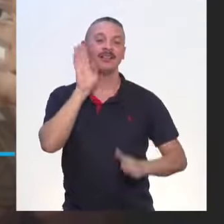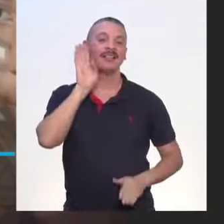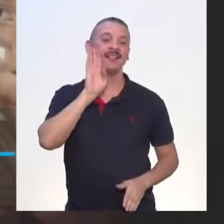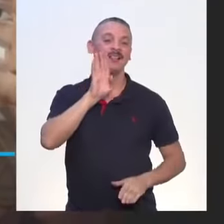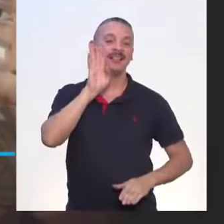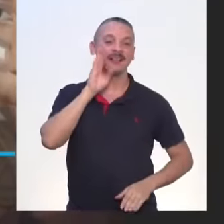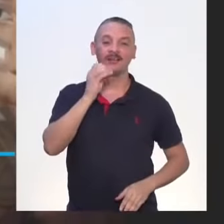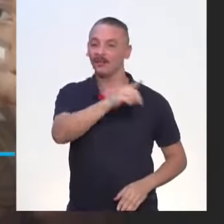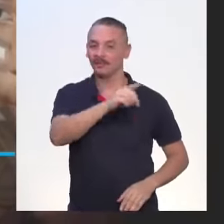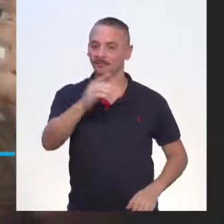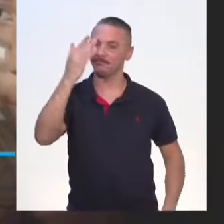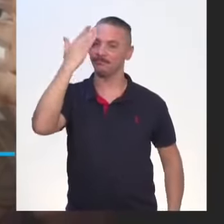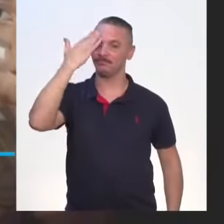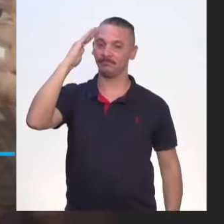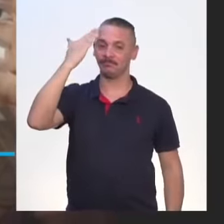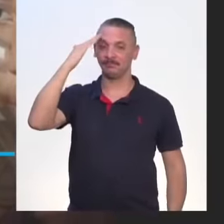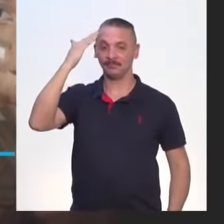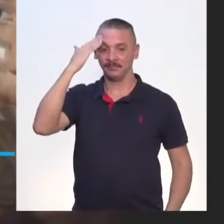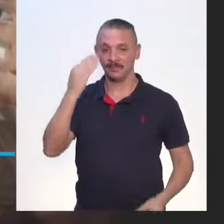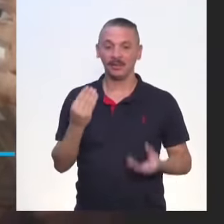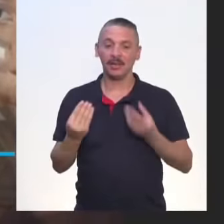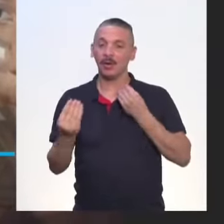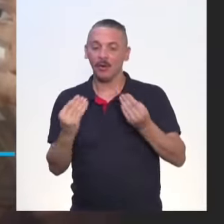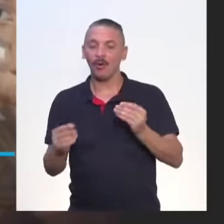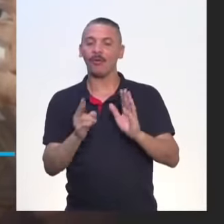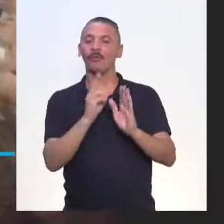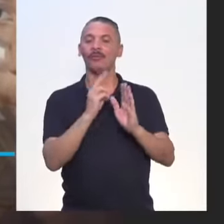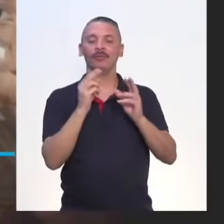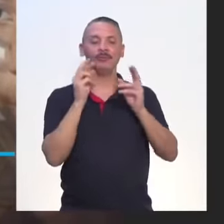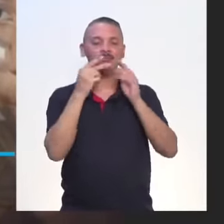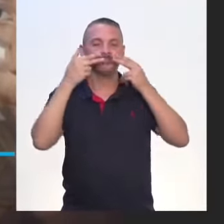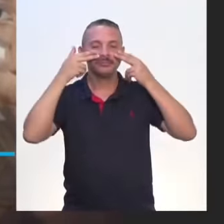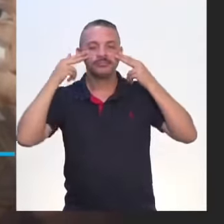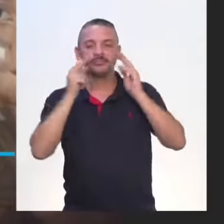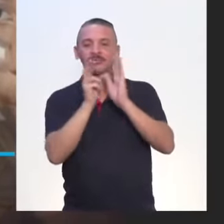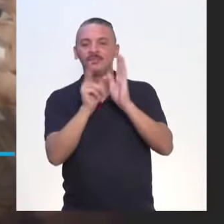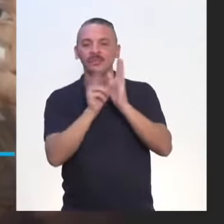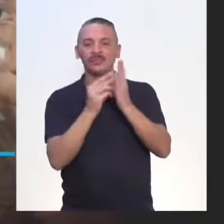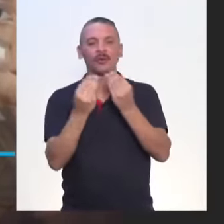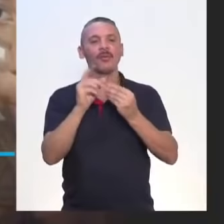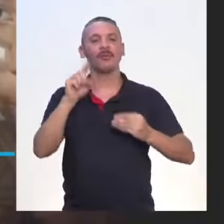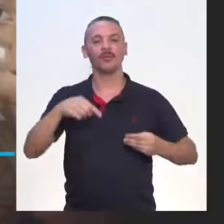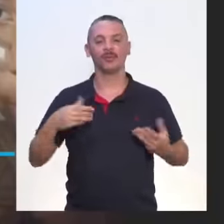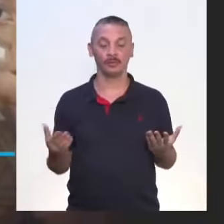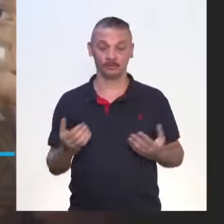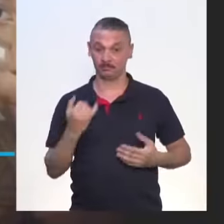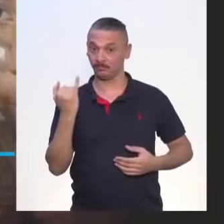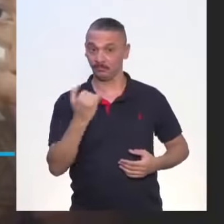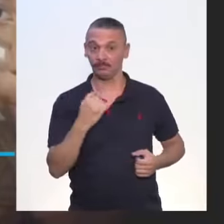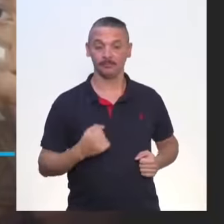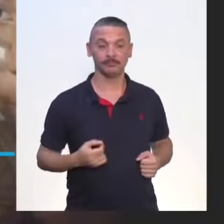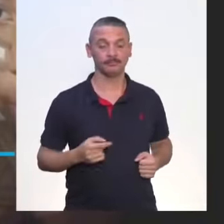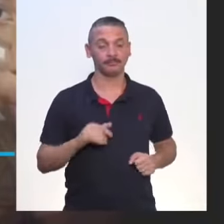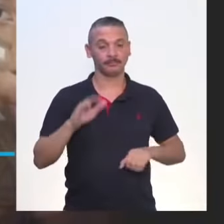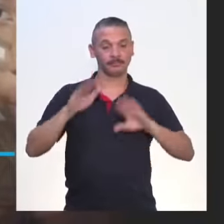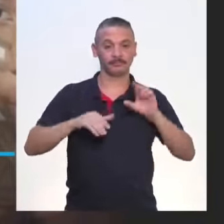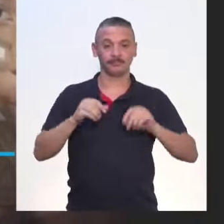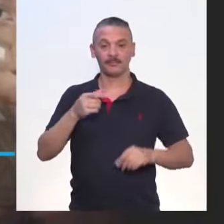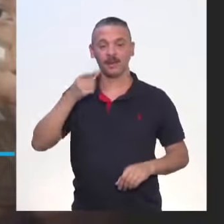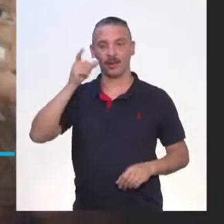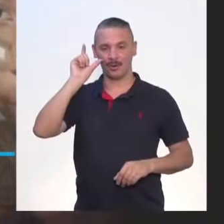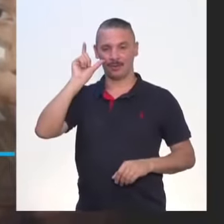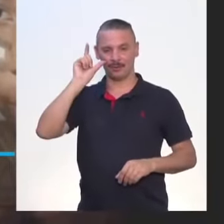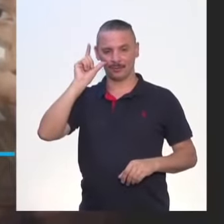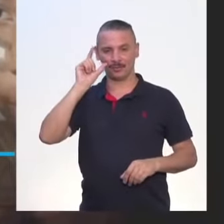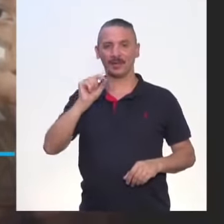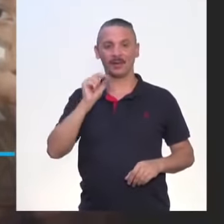ajudar vocês a entenderem um pouco o universo indígena, né? Porque o universo indígena ele é muito amplo. Às vezes, ontem, inclusive, foi